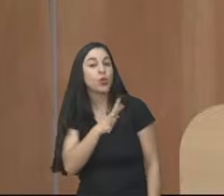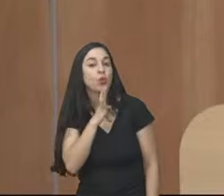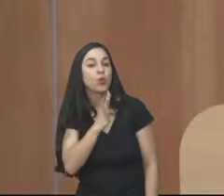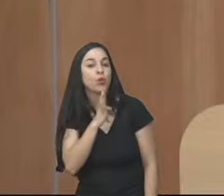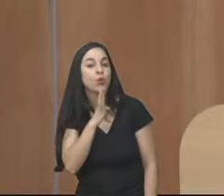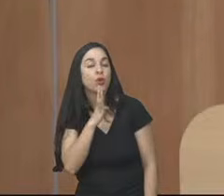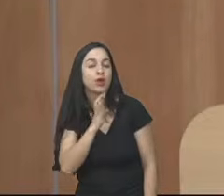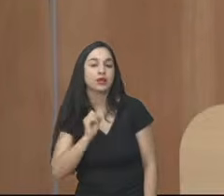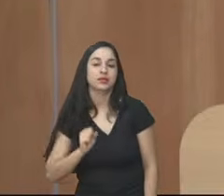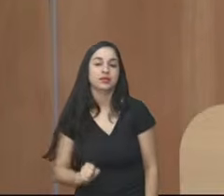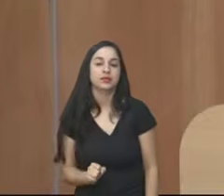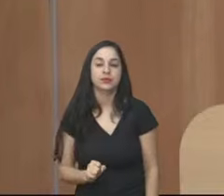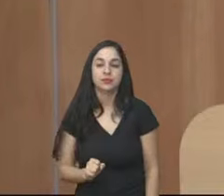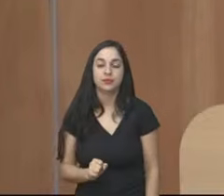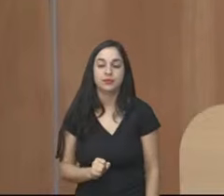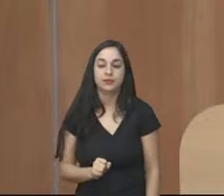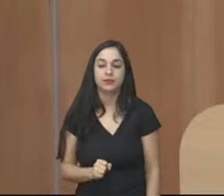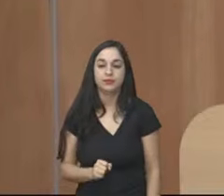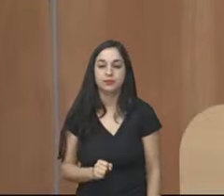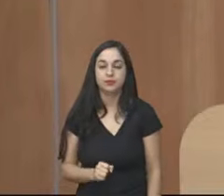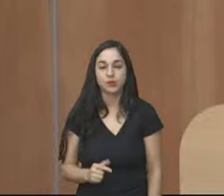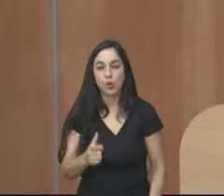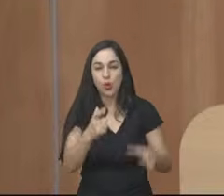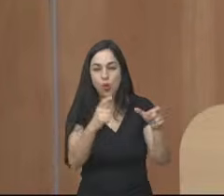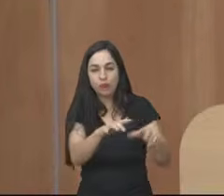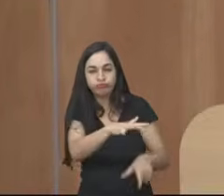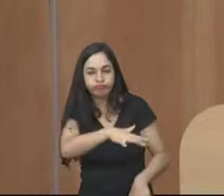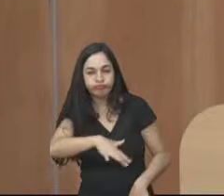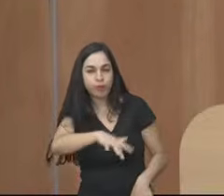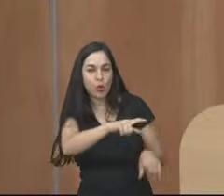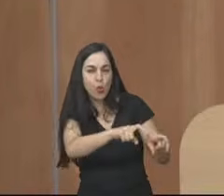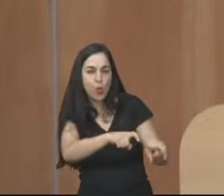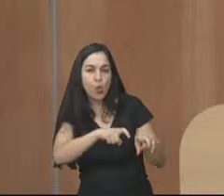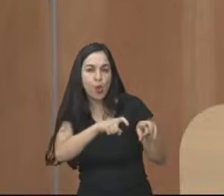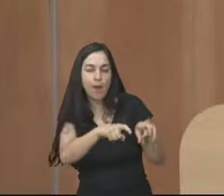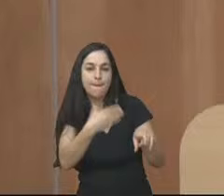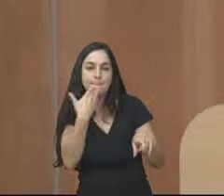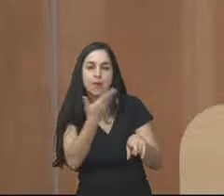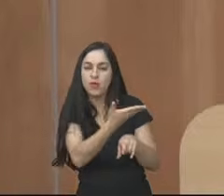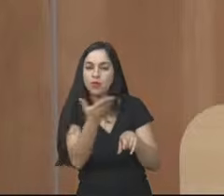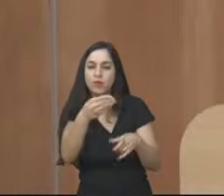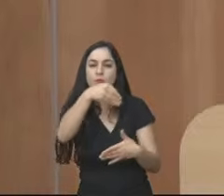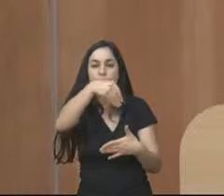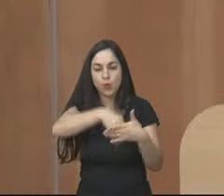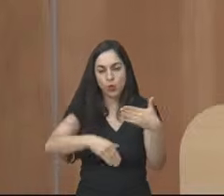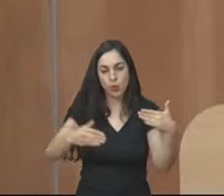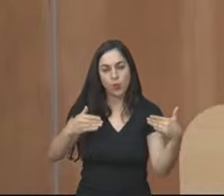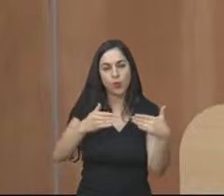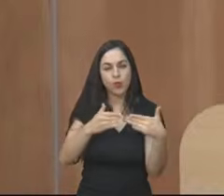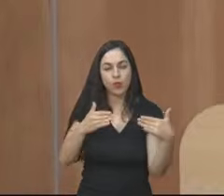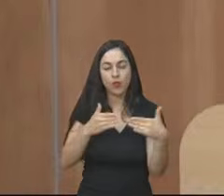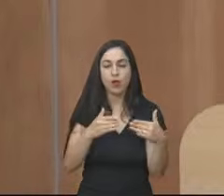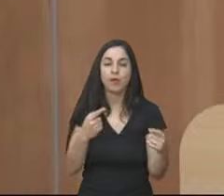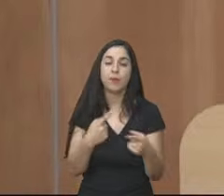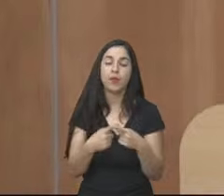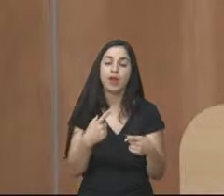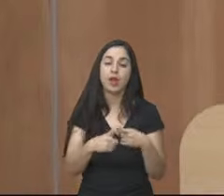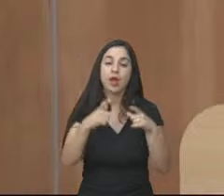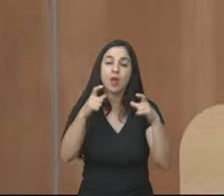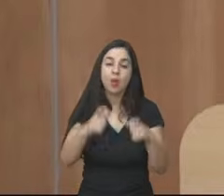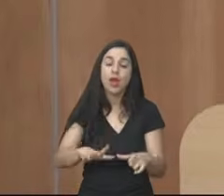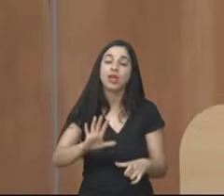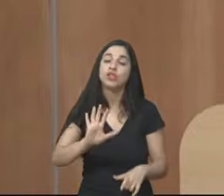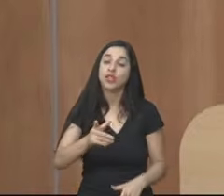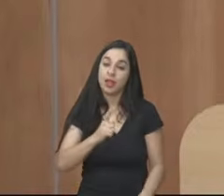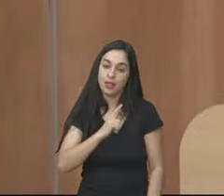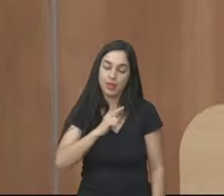Forte, né? O pessoal na zona rural ali, para que vocês votem favorável. Vote favorável porque é uma casa que já está instalada